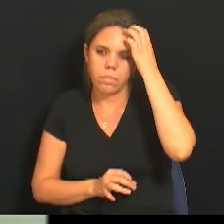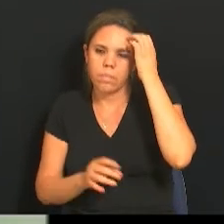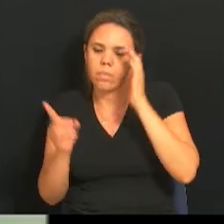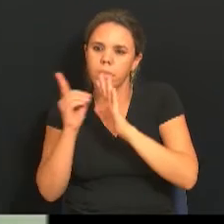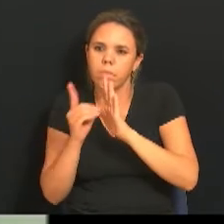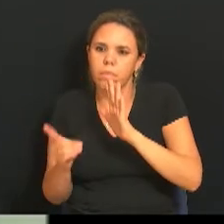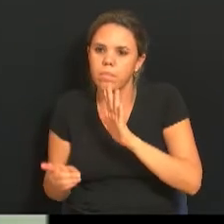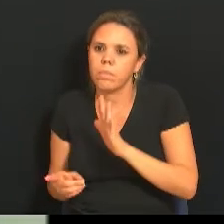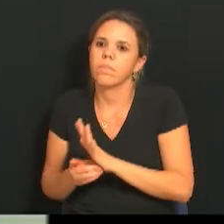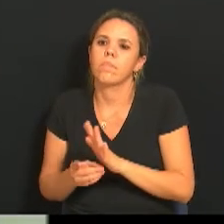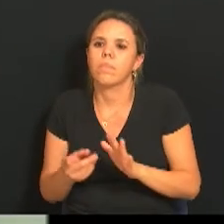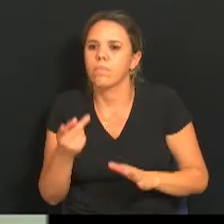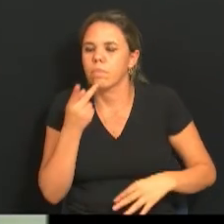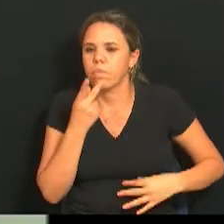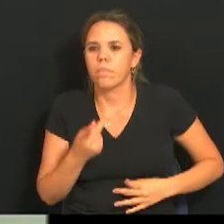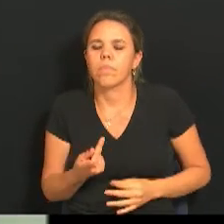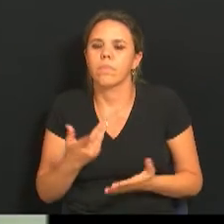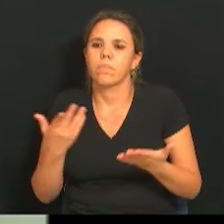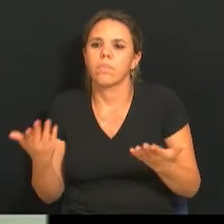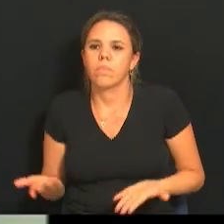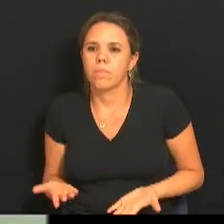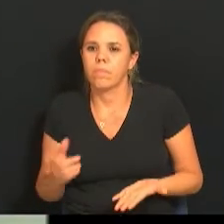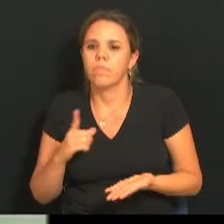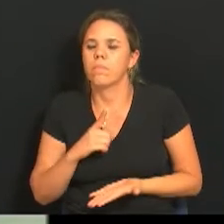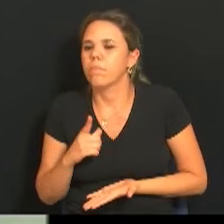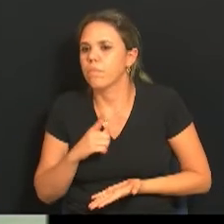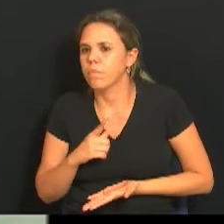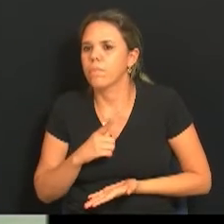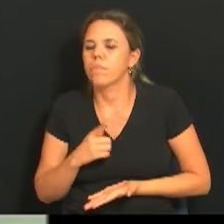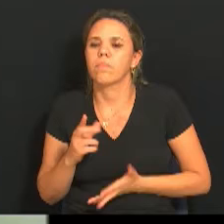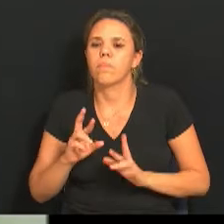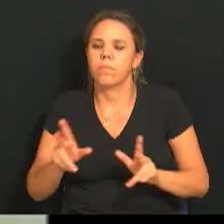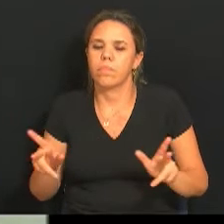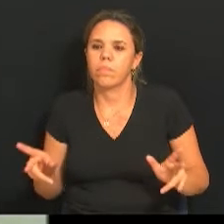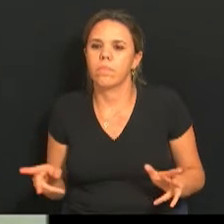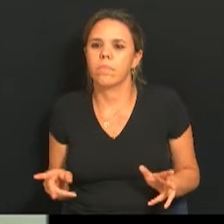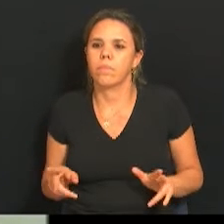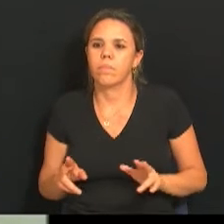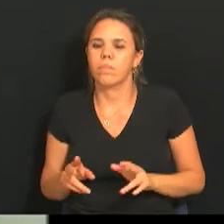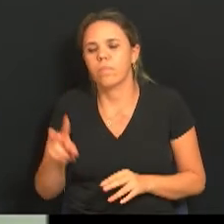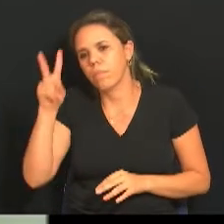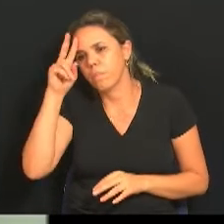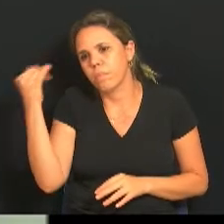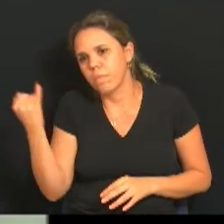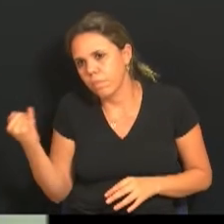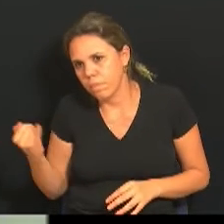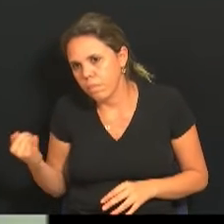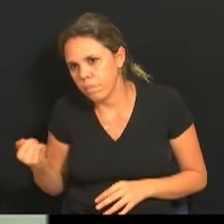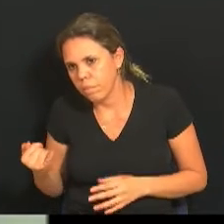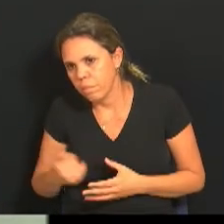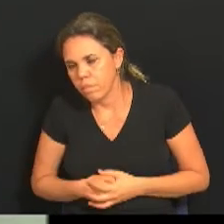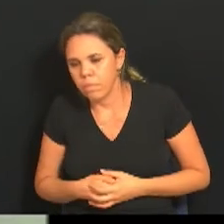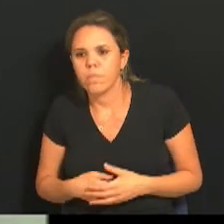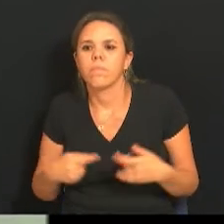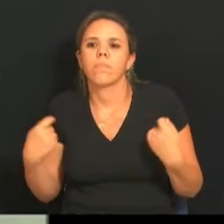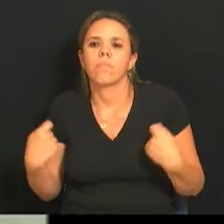como falou o senhor Donizete, amanhã nós temos um dia histórico em Campinas, de muita importância, que a gente